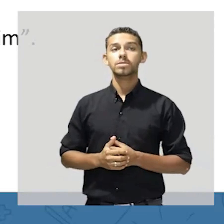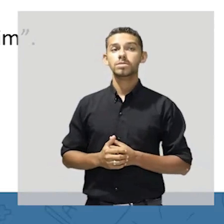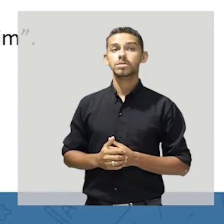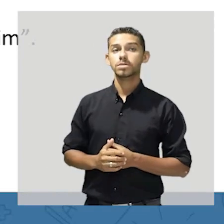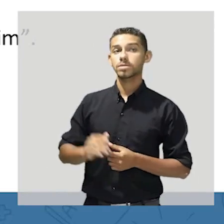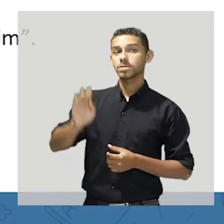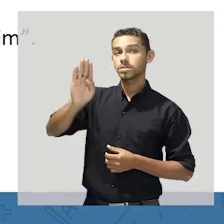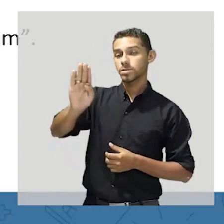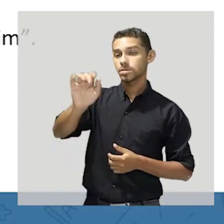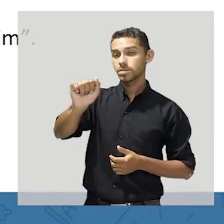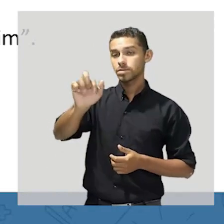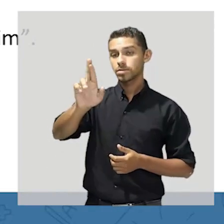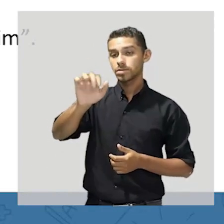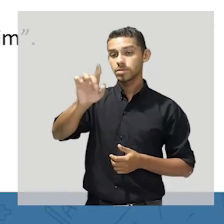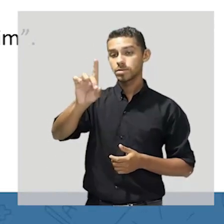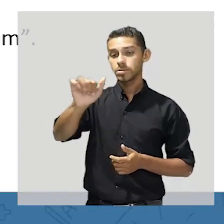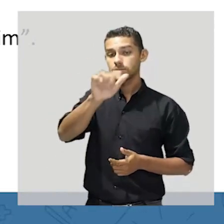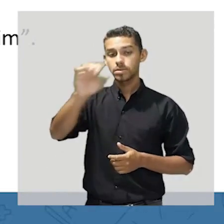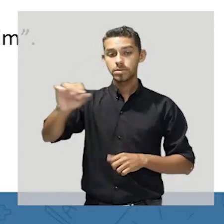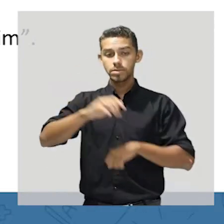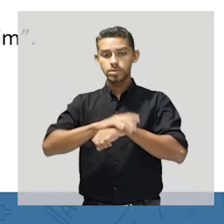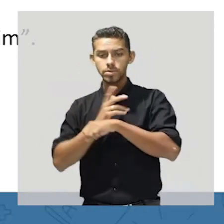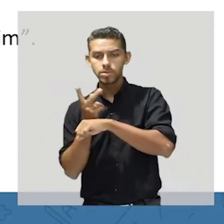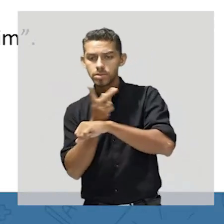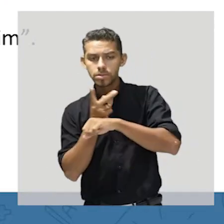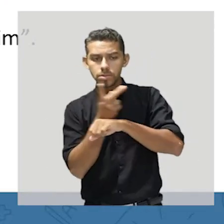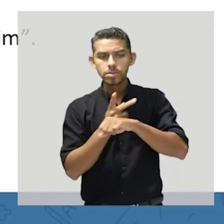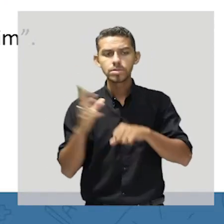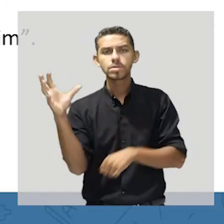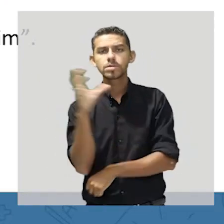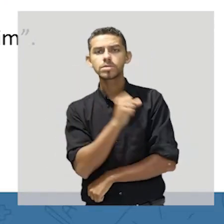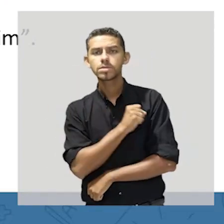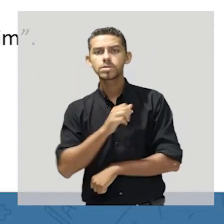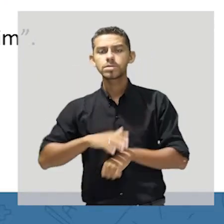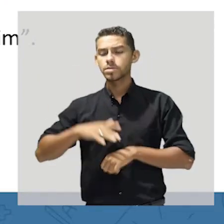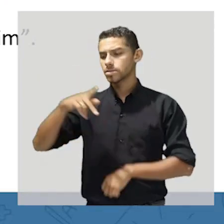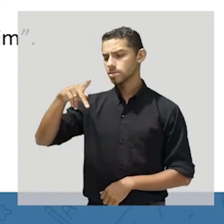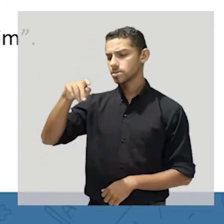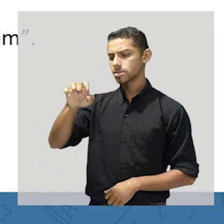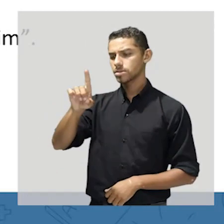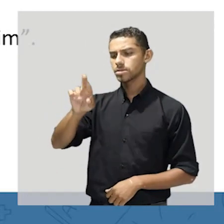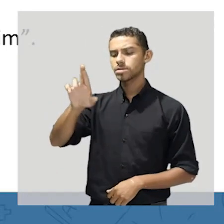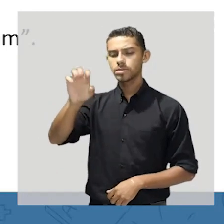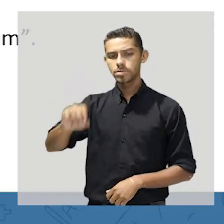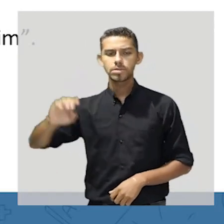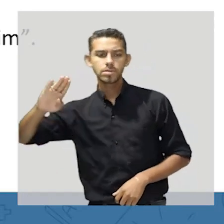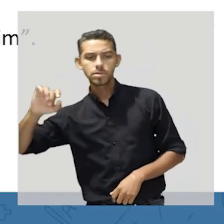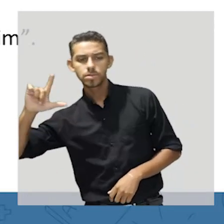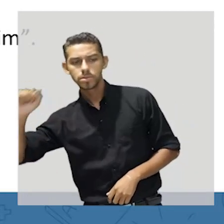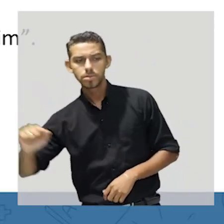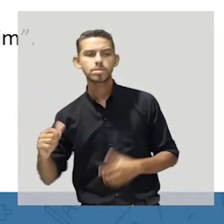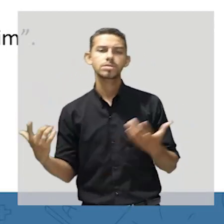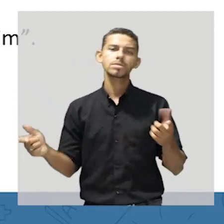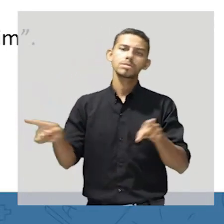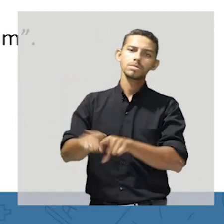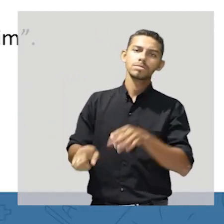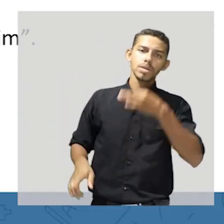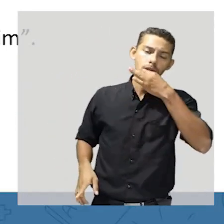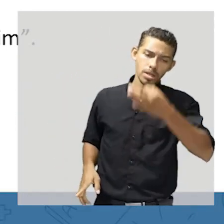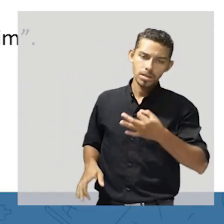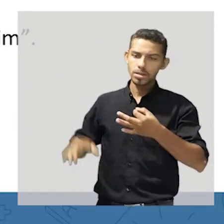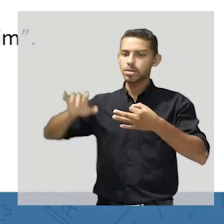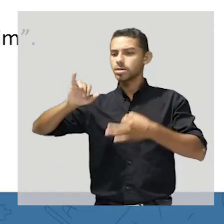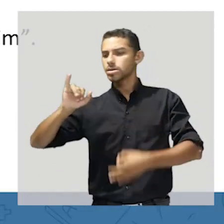varandão o Procurou no seu canto para fazer o amor aquele amor que Pedro Bala proibida então aqui é um ponto de vista